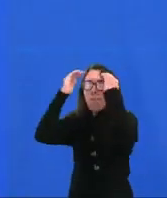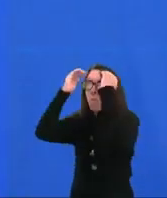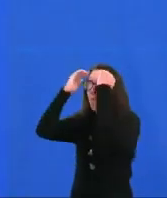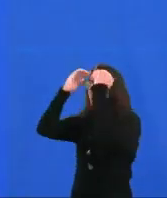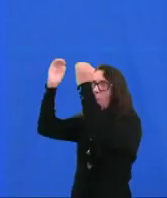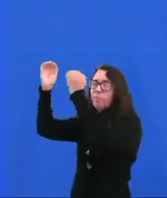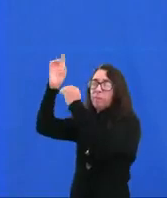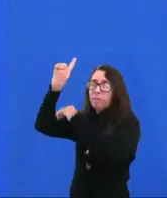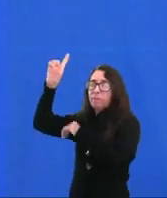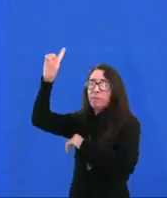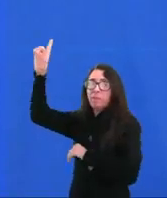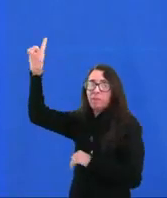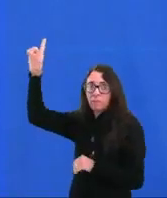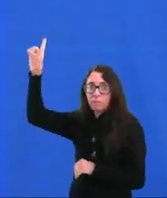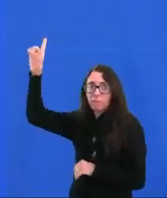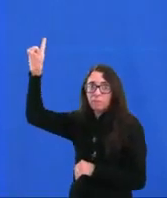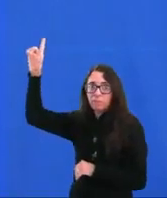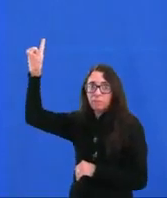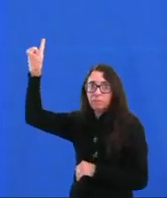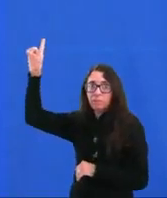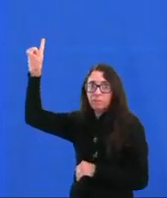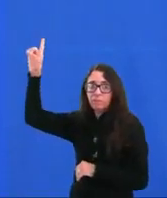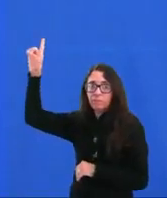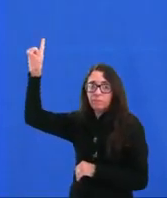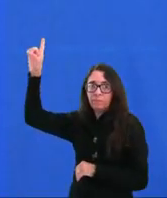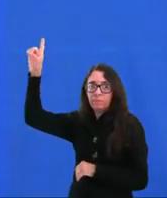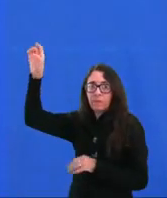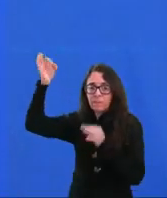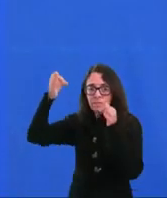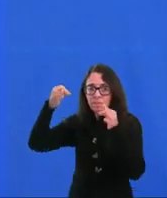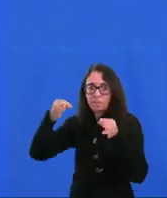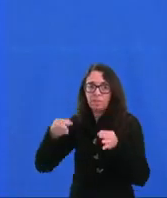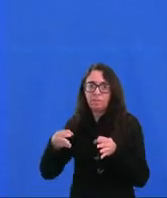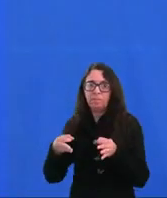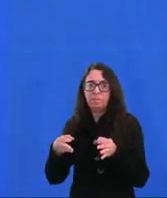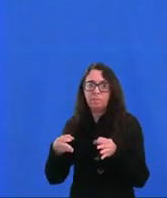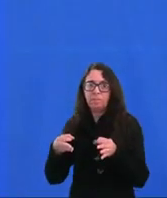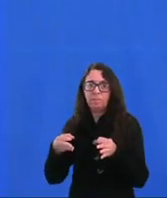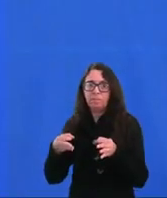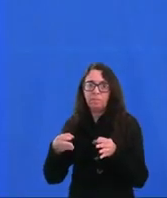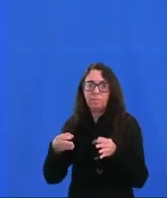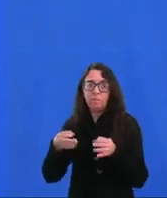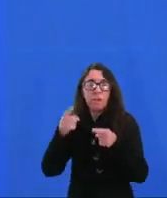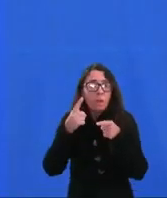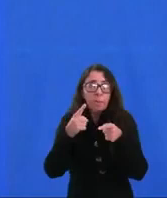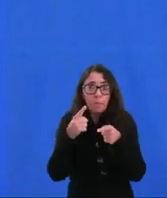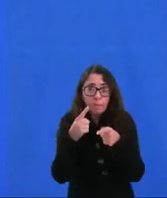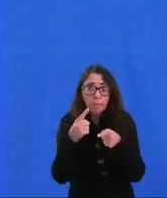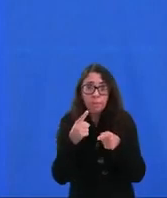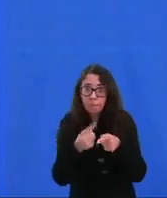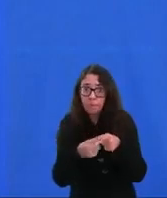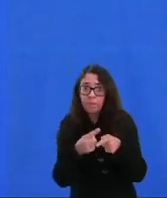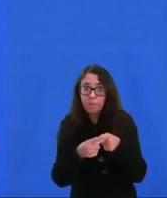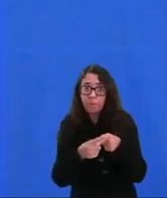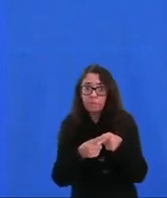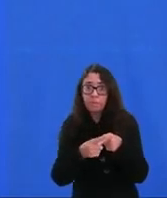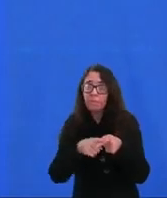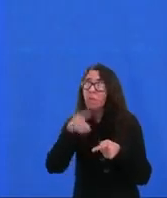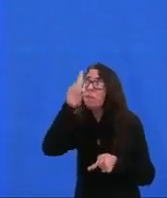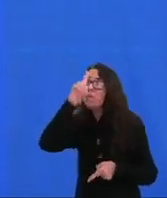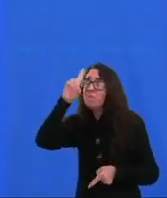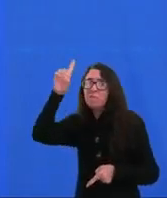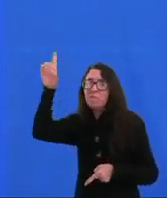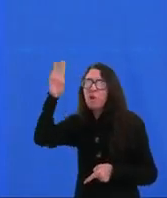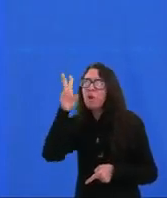igreja? A resposta é não, amados, né? Afirmação de número 2. Deus quer que seu povo